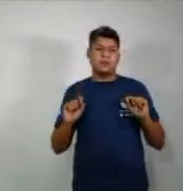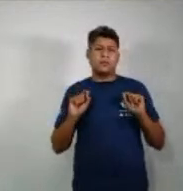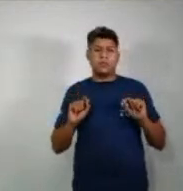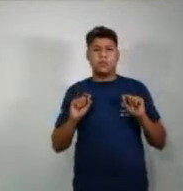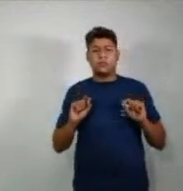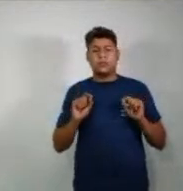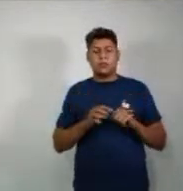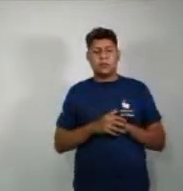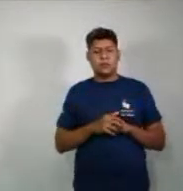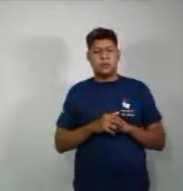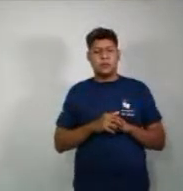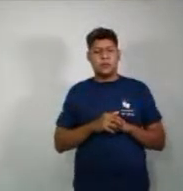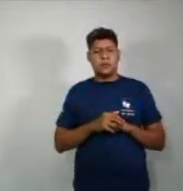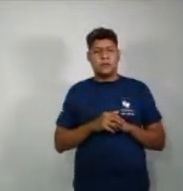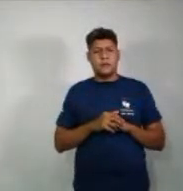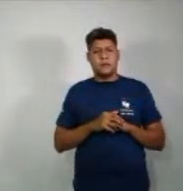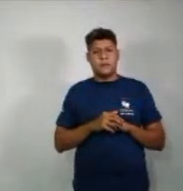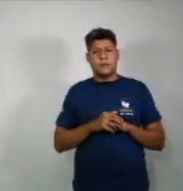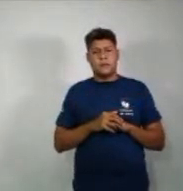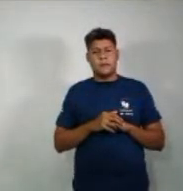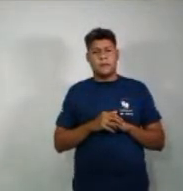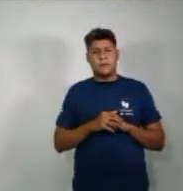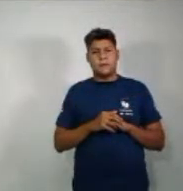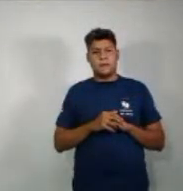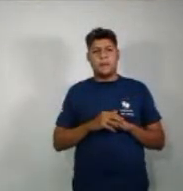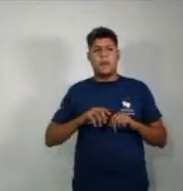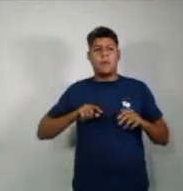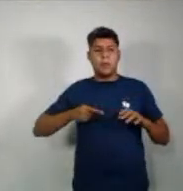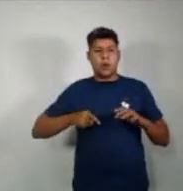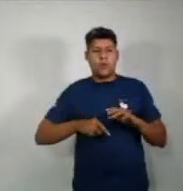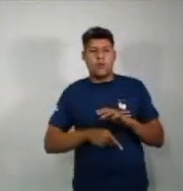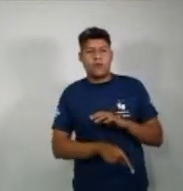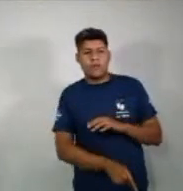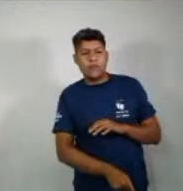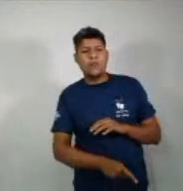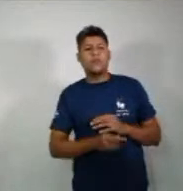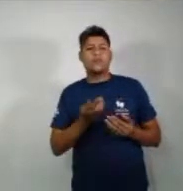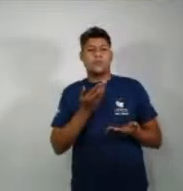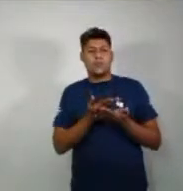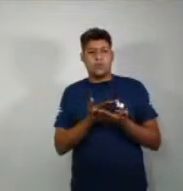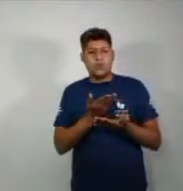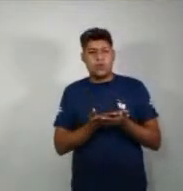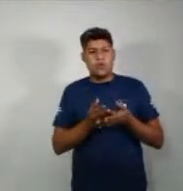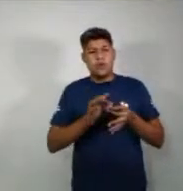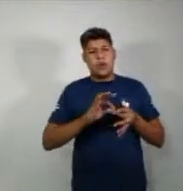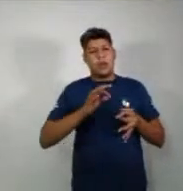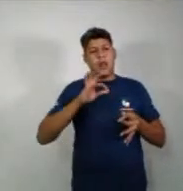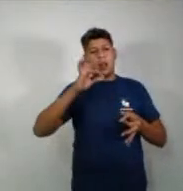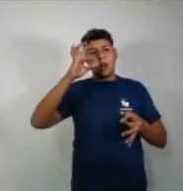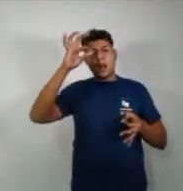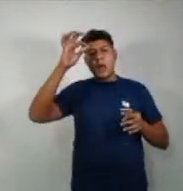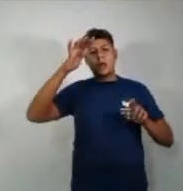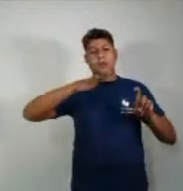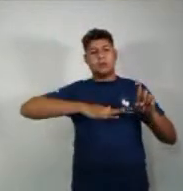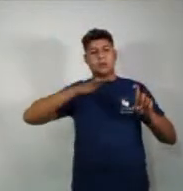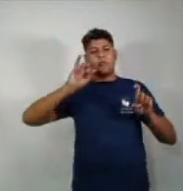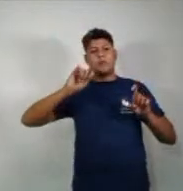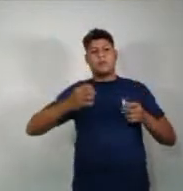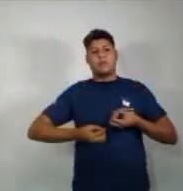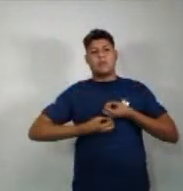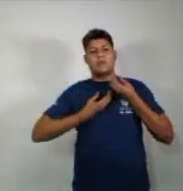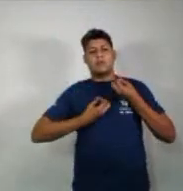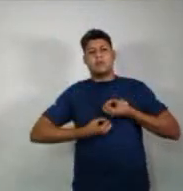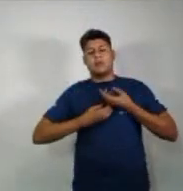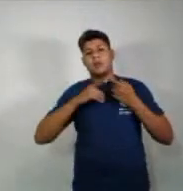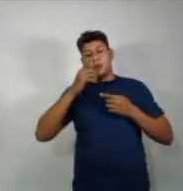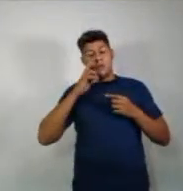um muito profunda e longa para essa antologia de poesia e que